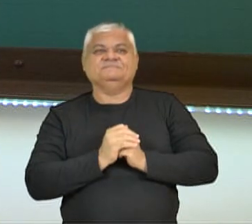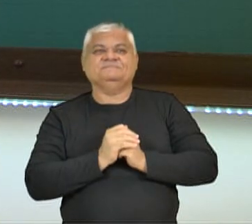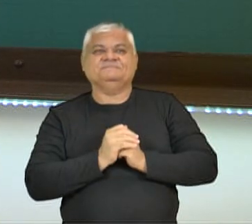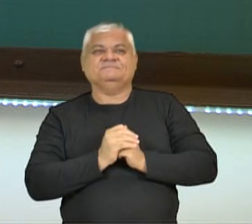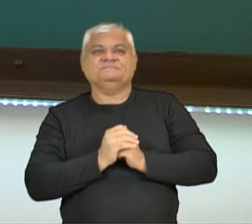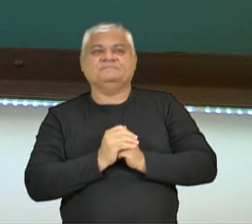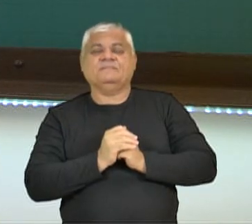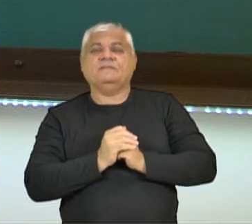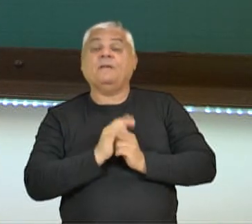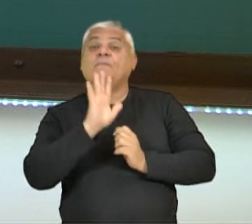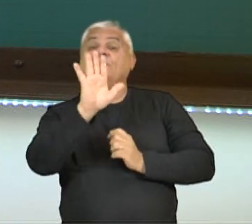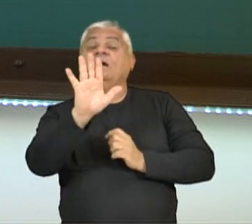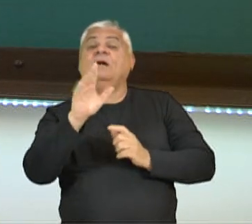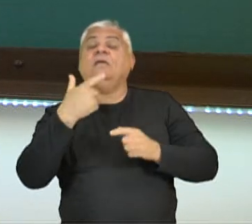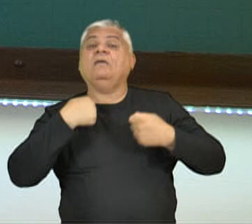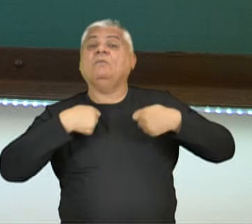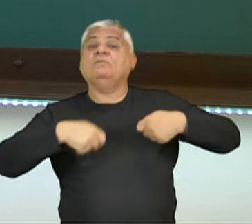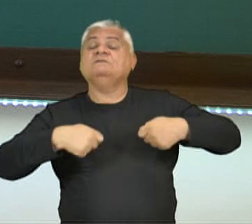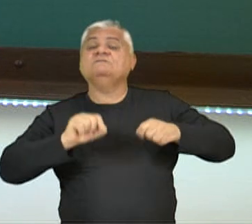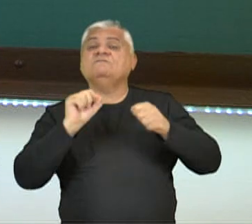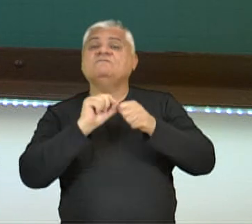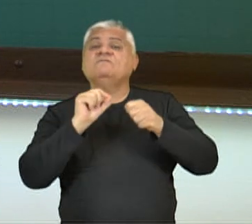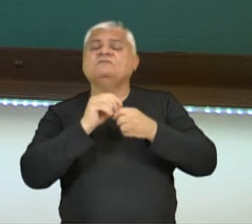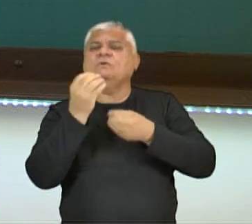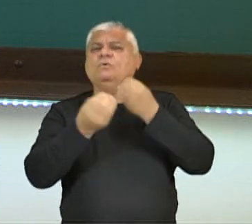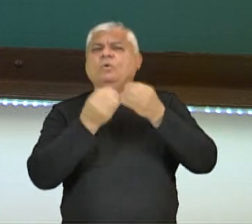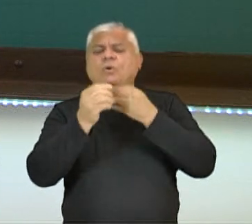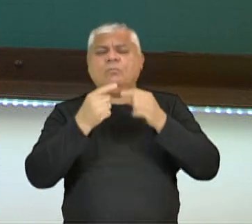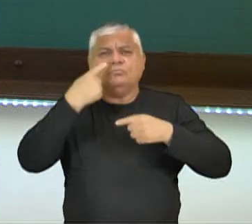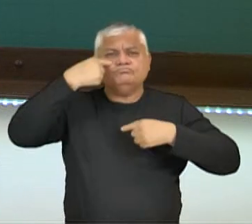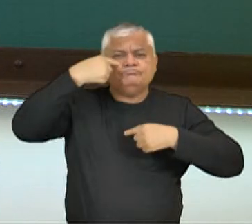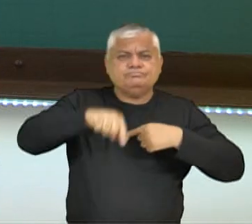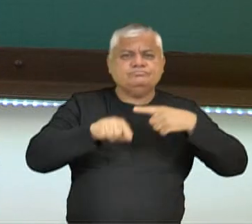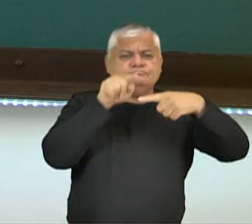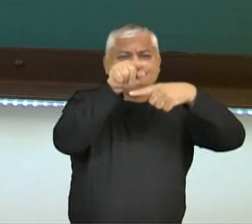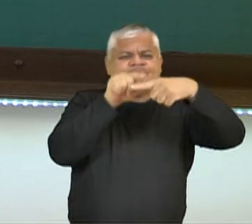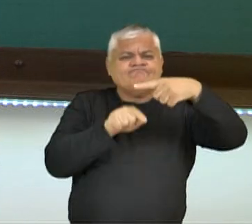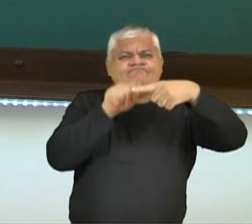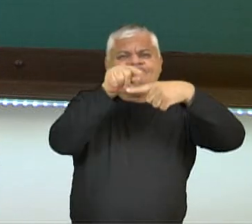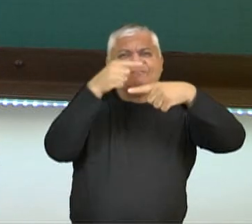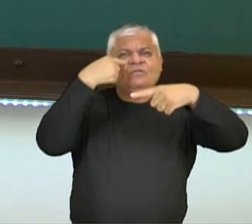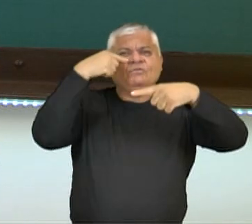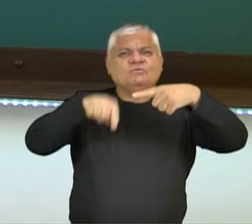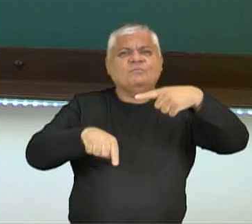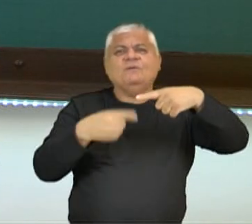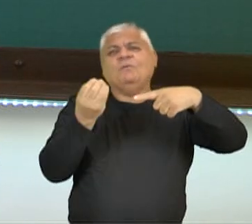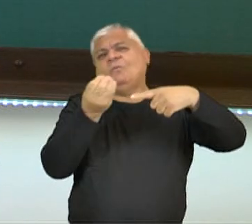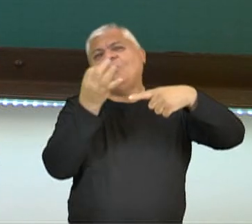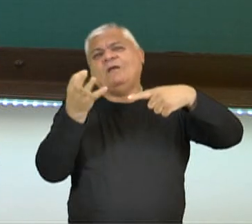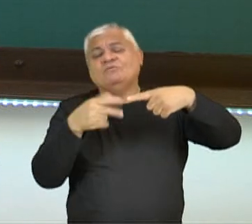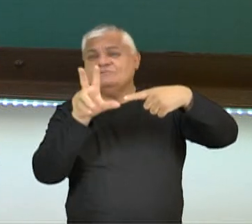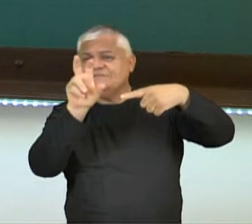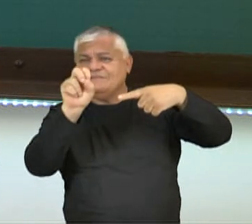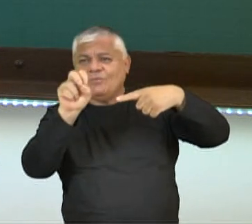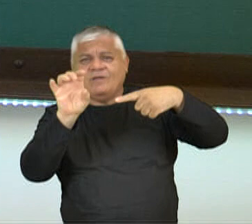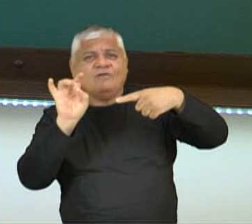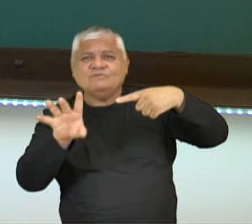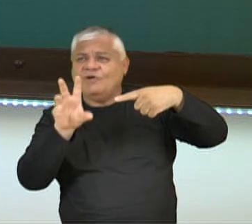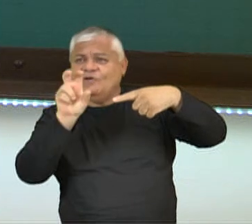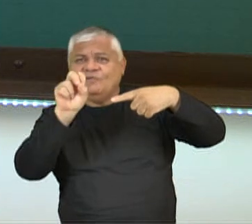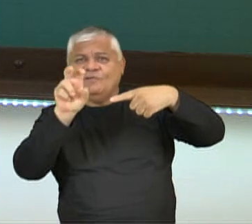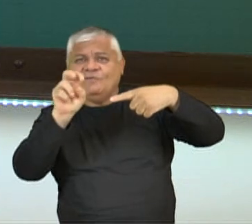graus. E agora eu tenho uma equação muito simplesinha para resolver. Olha aqui, ó. Porque eu só tenho uma letra. Quando eu só tenho uma